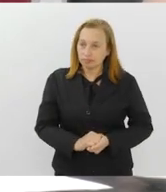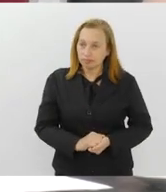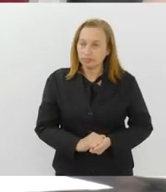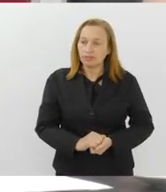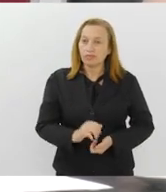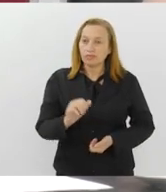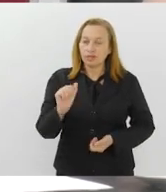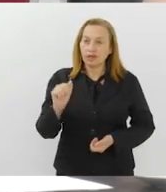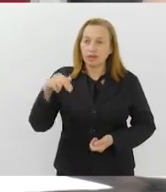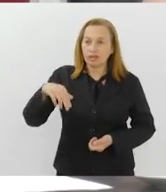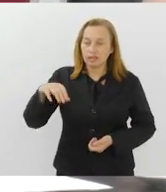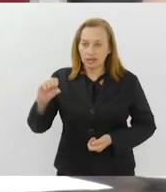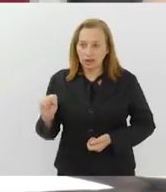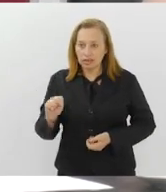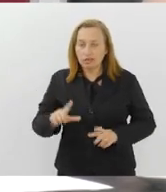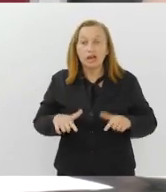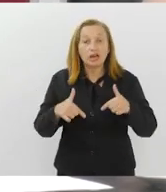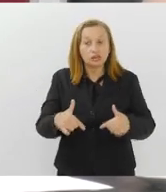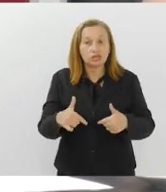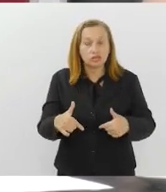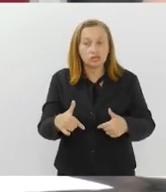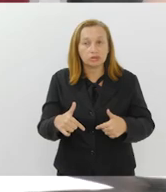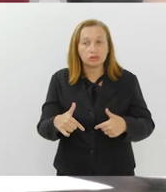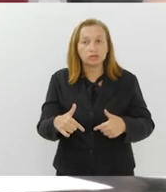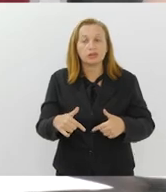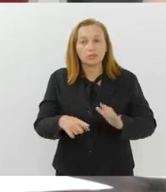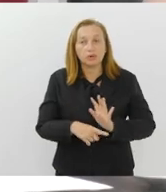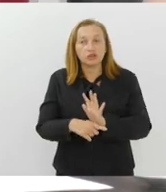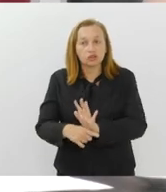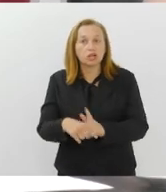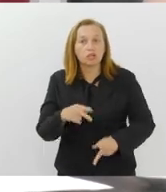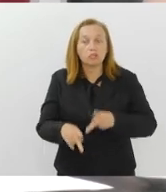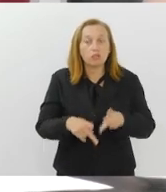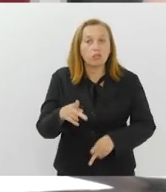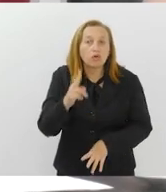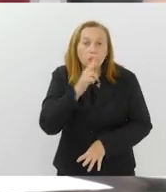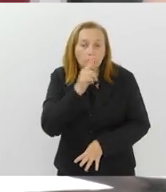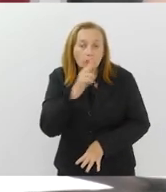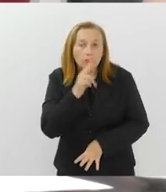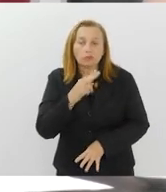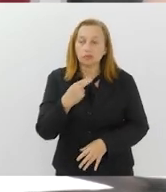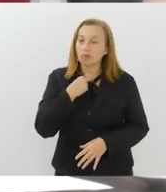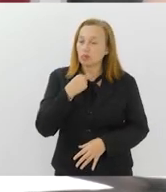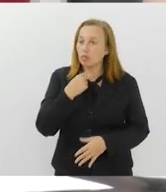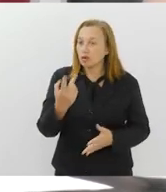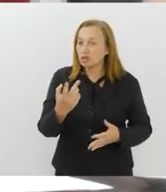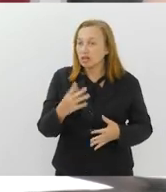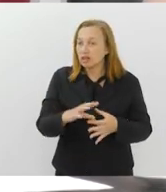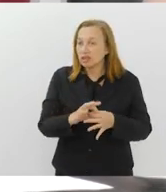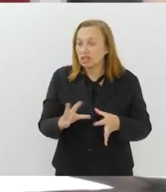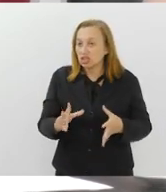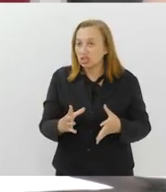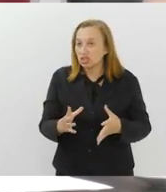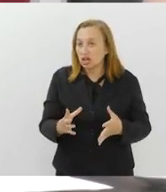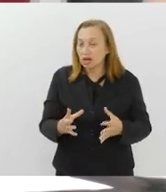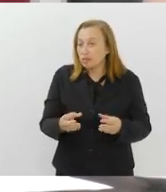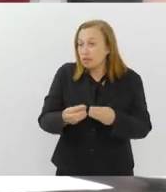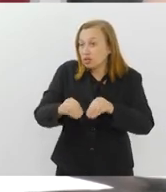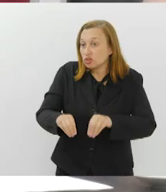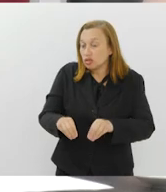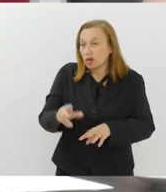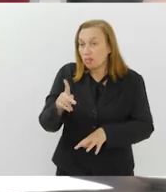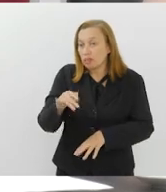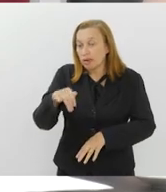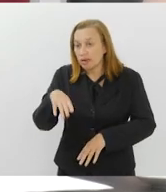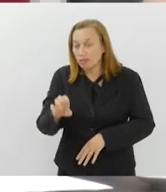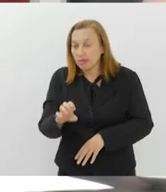ANS, funcionando em plenitude para atender essa demanda, que é urgente. O que a gente não pode mais é escutar uma mãe, um pai, dizendo que está 8 meses